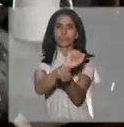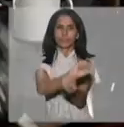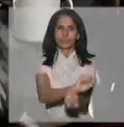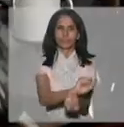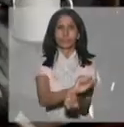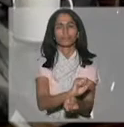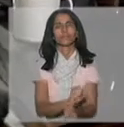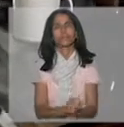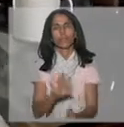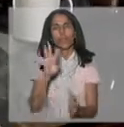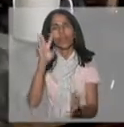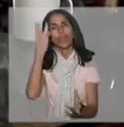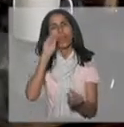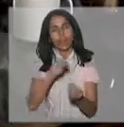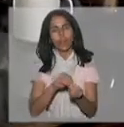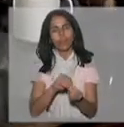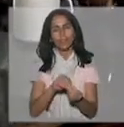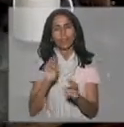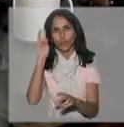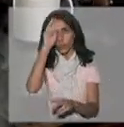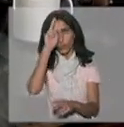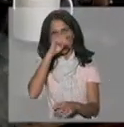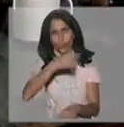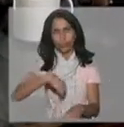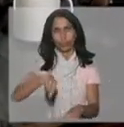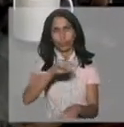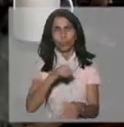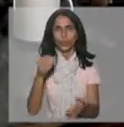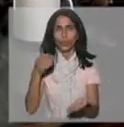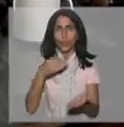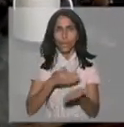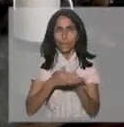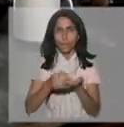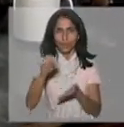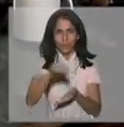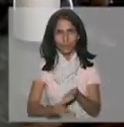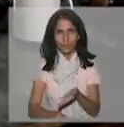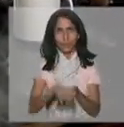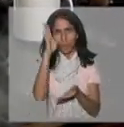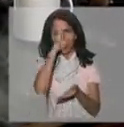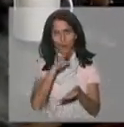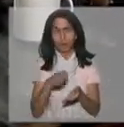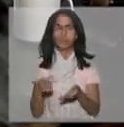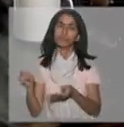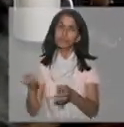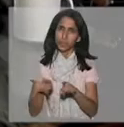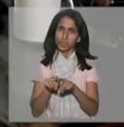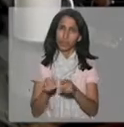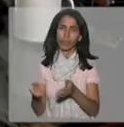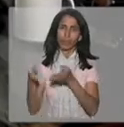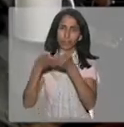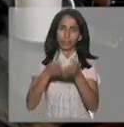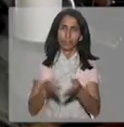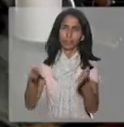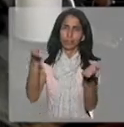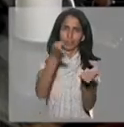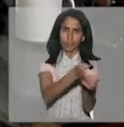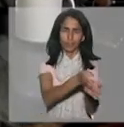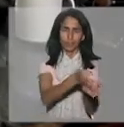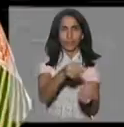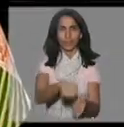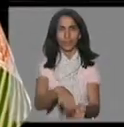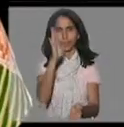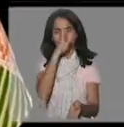É reconhecer que a nossa história não começa aqui e nem começa quando os navios negreiros chegaram aqui,